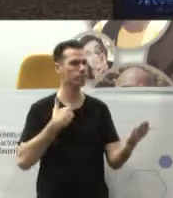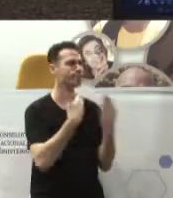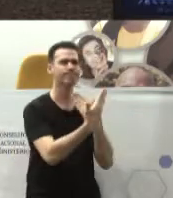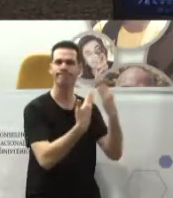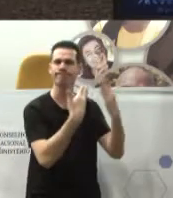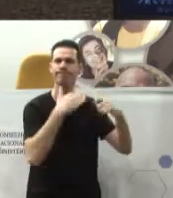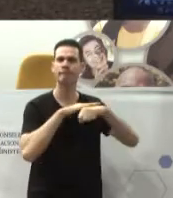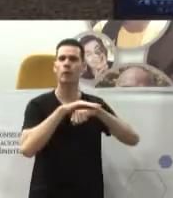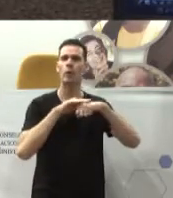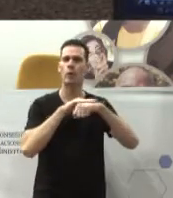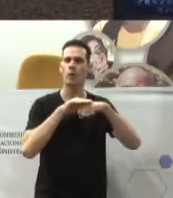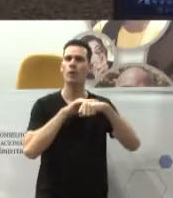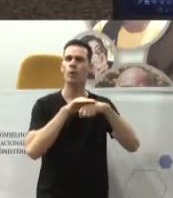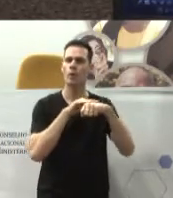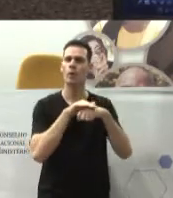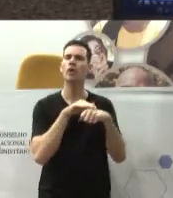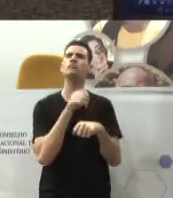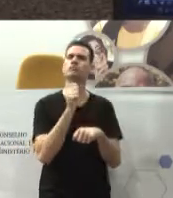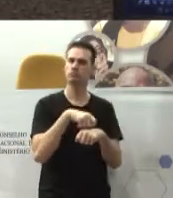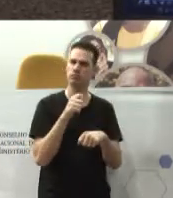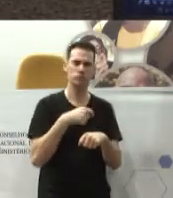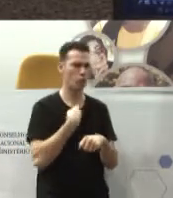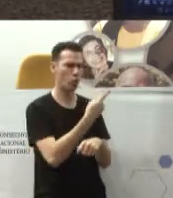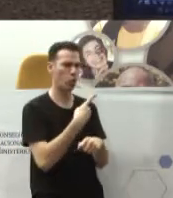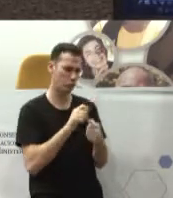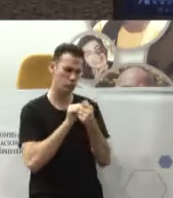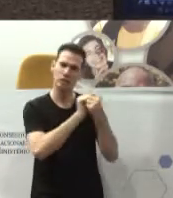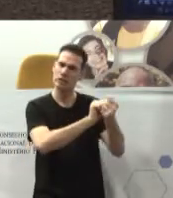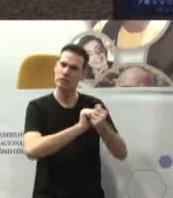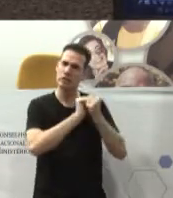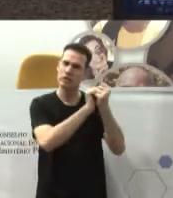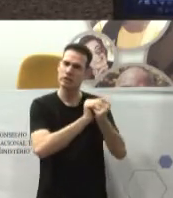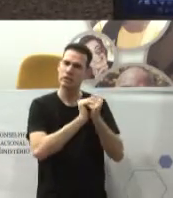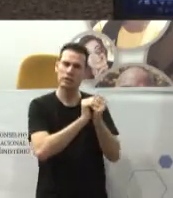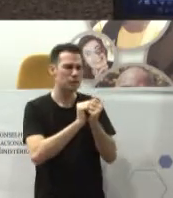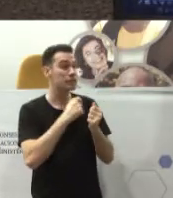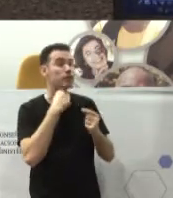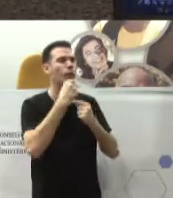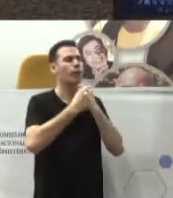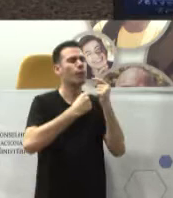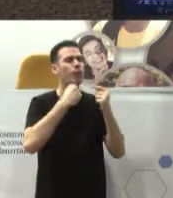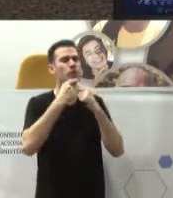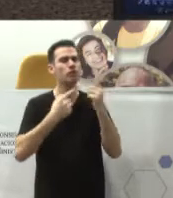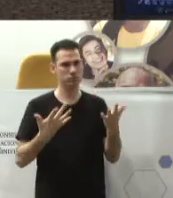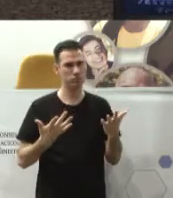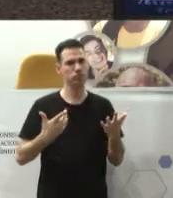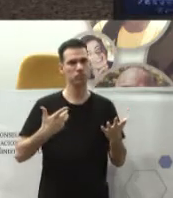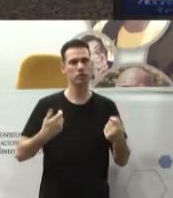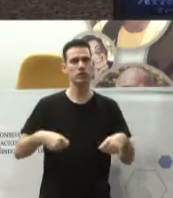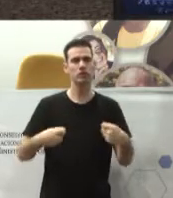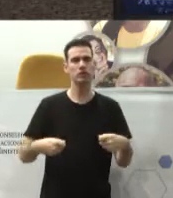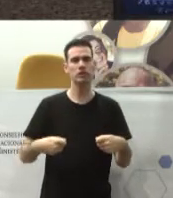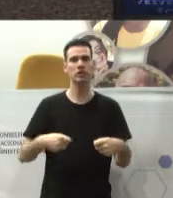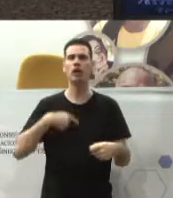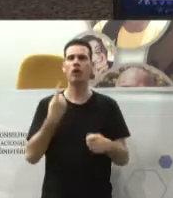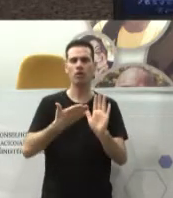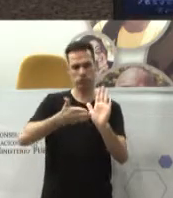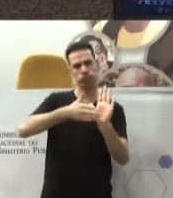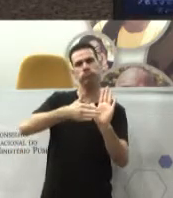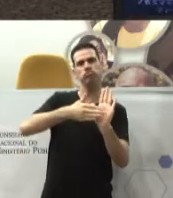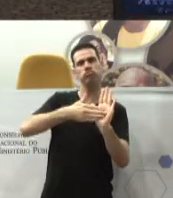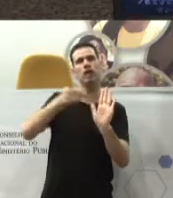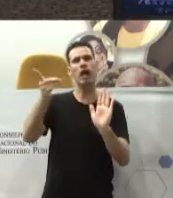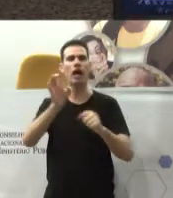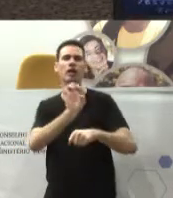conversemos. Nós precisamos estar juntos para matarmos as nossas dúvidas. Por isso, nós temos até a proposta em Minas